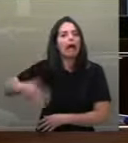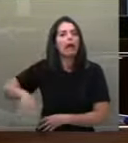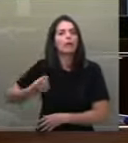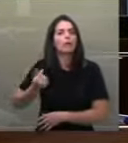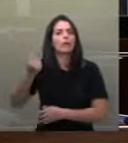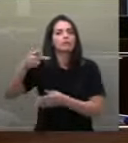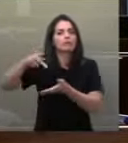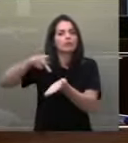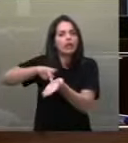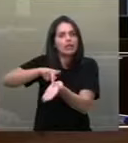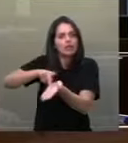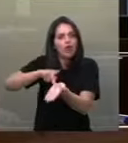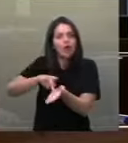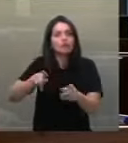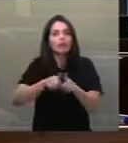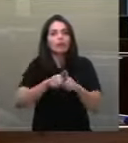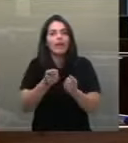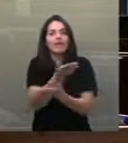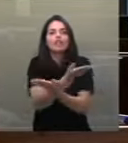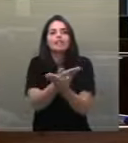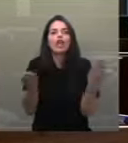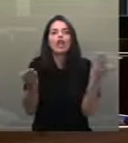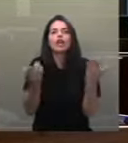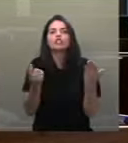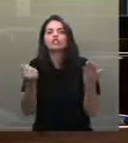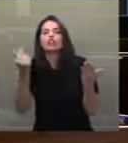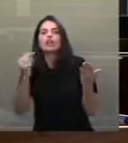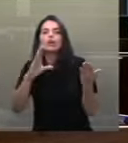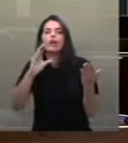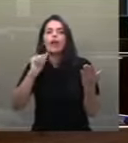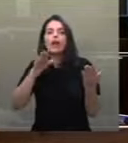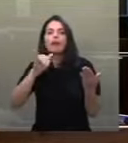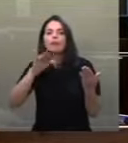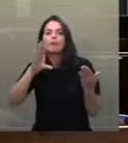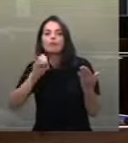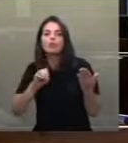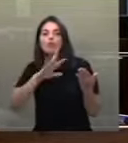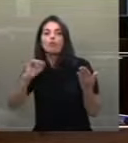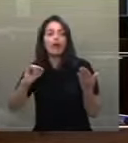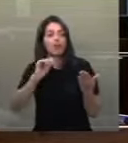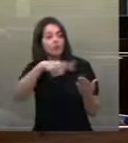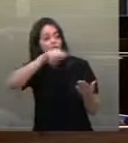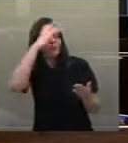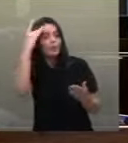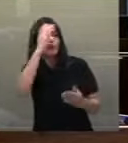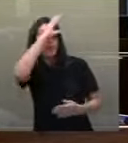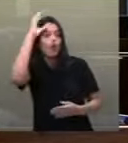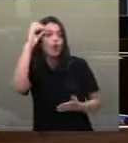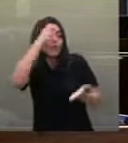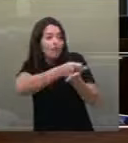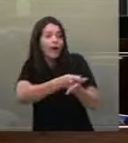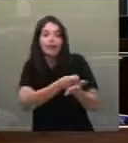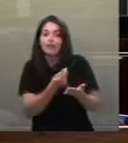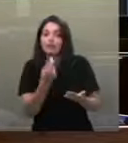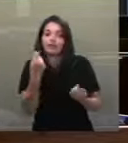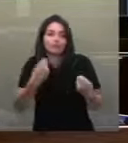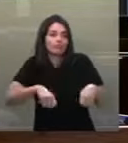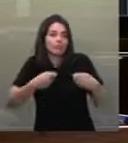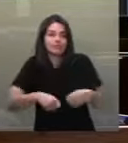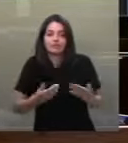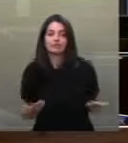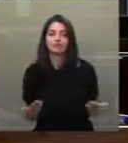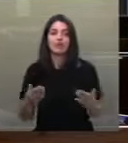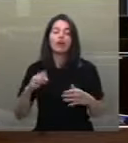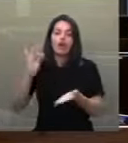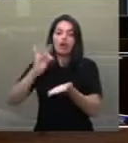e a desvalorização cambial de forma automática para os consumidores, e eu digo teórica aqui porque, de fato, há represamento.